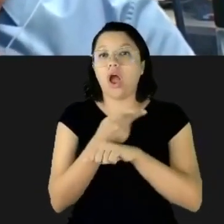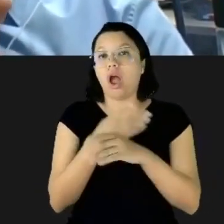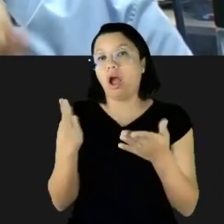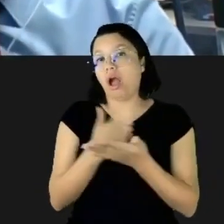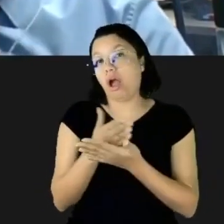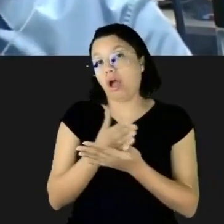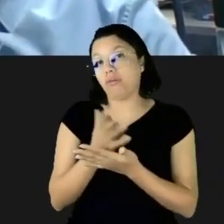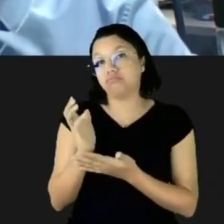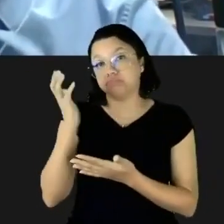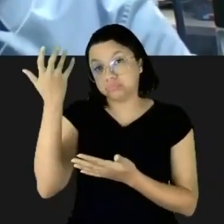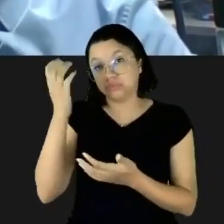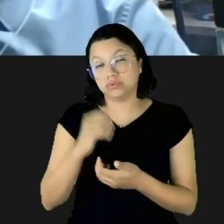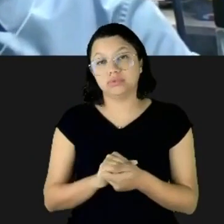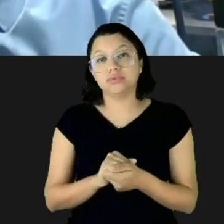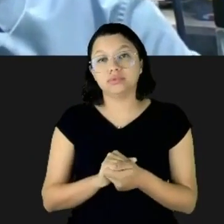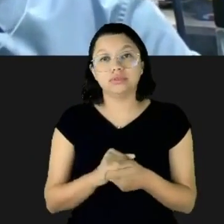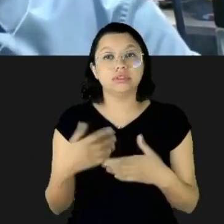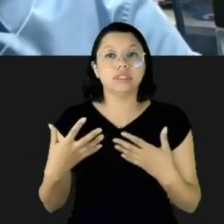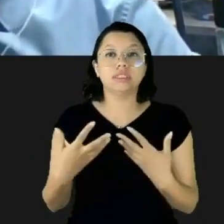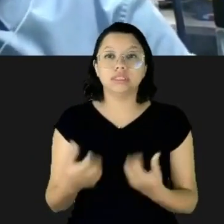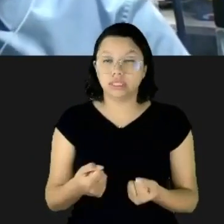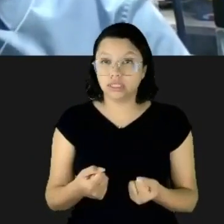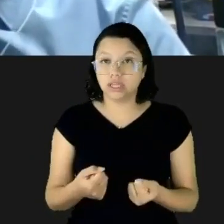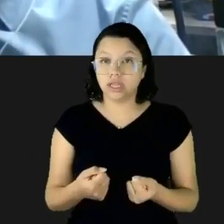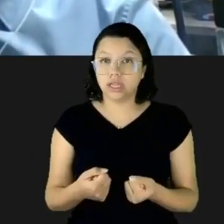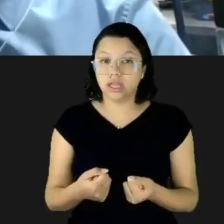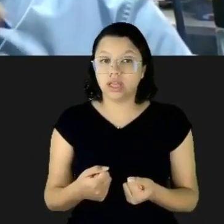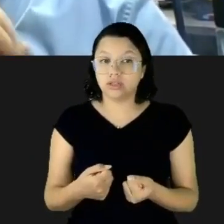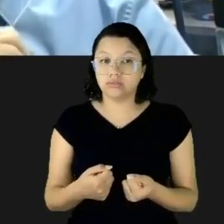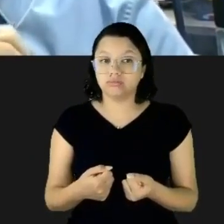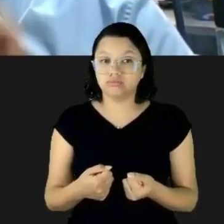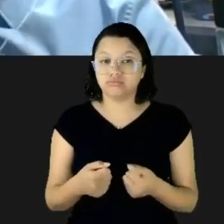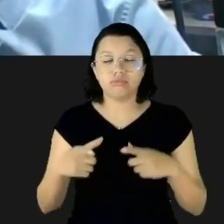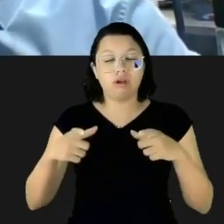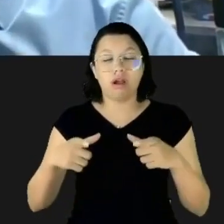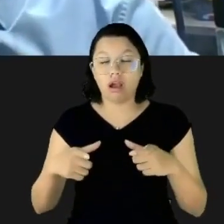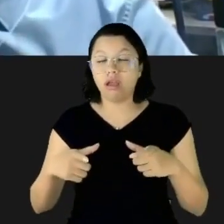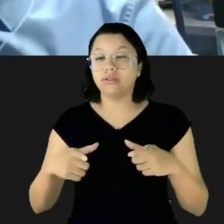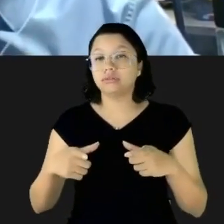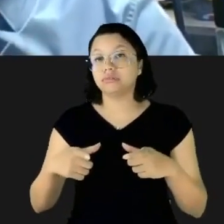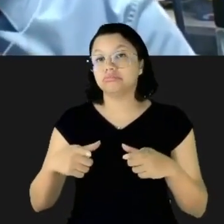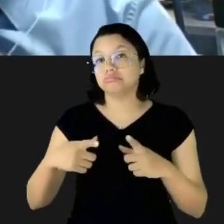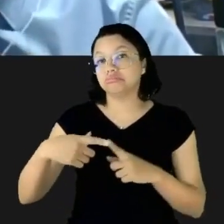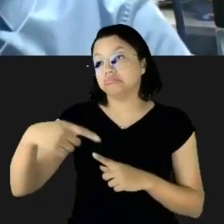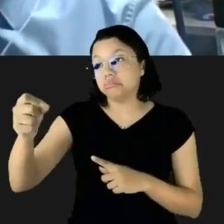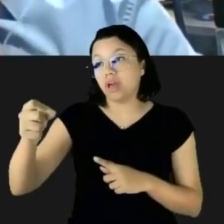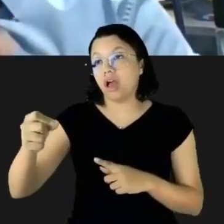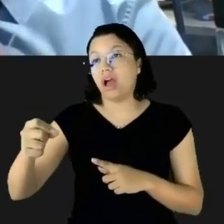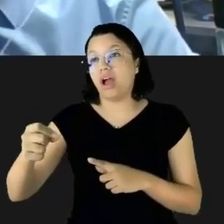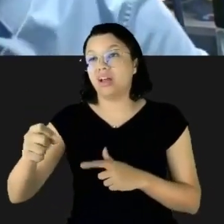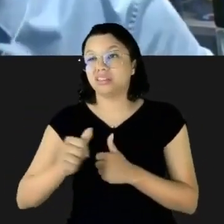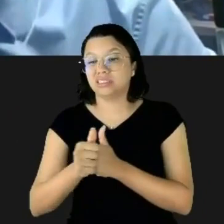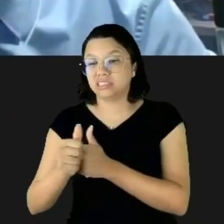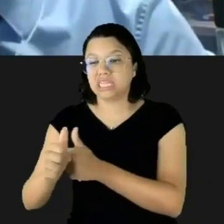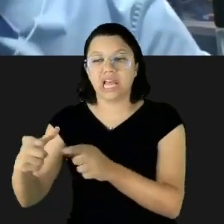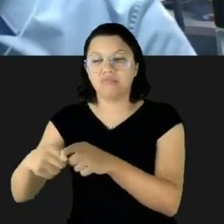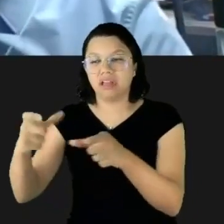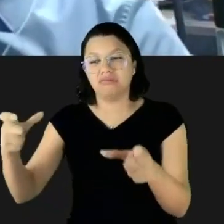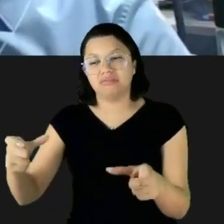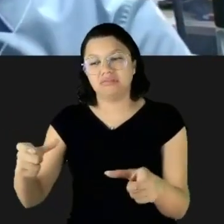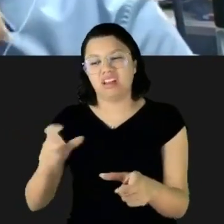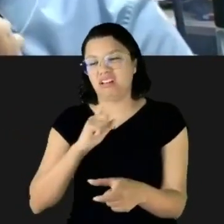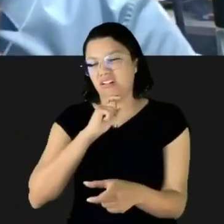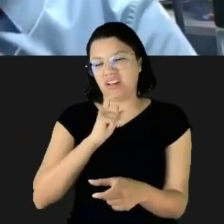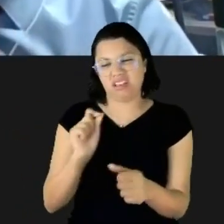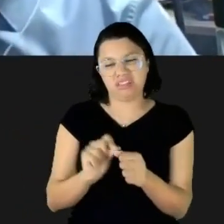e adotamos fugas automáticas ali. A gente segue a maioria, se ninguém está fazendo, também não